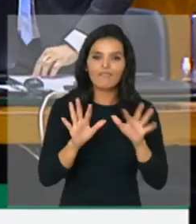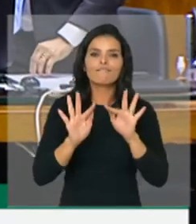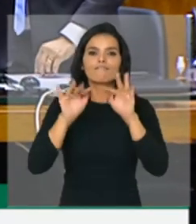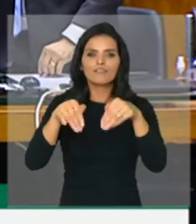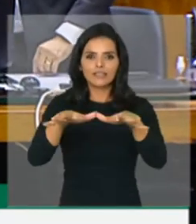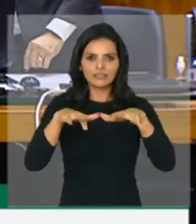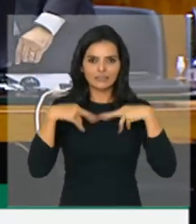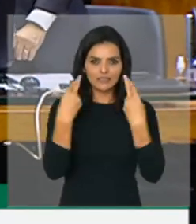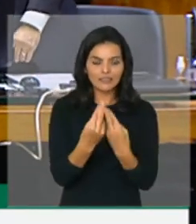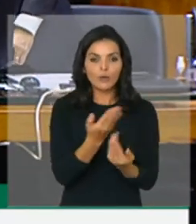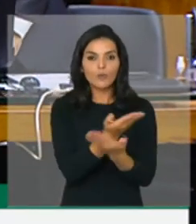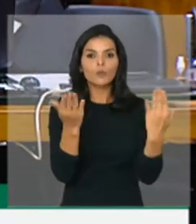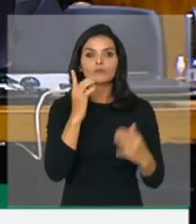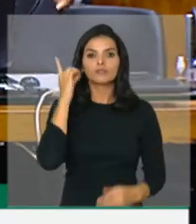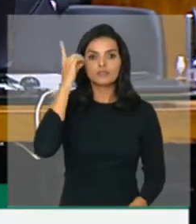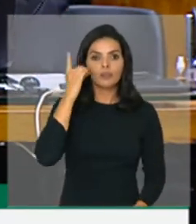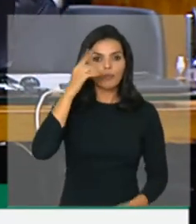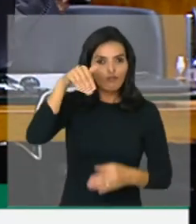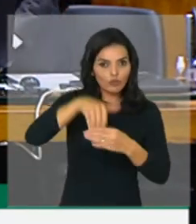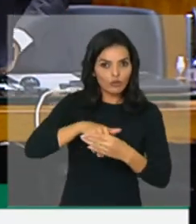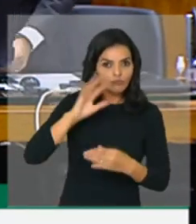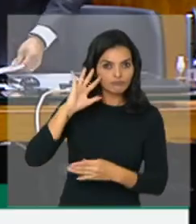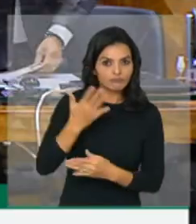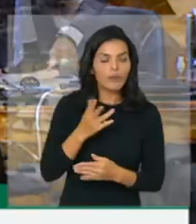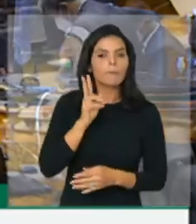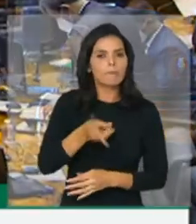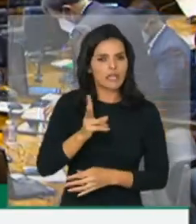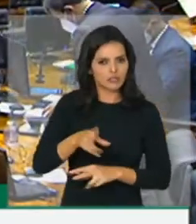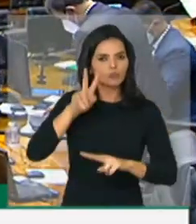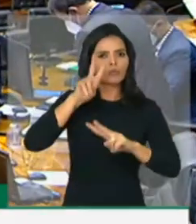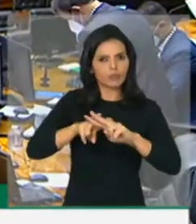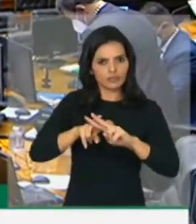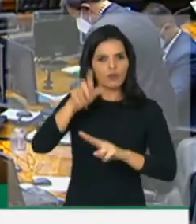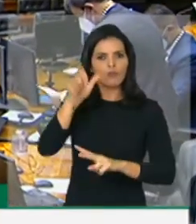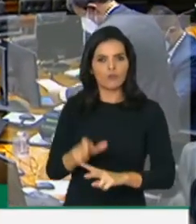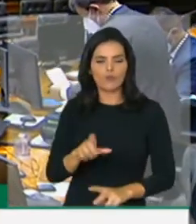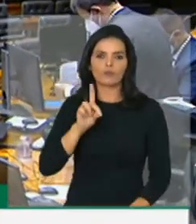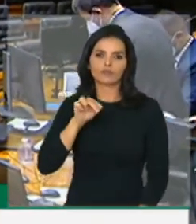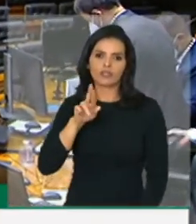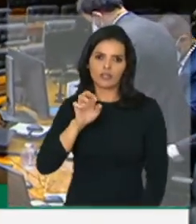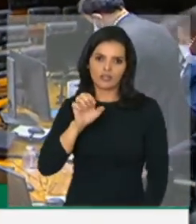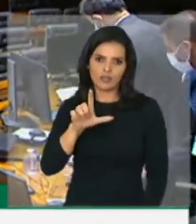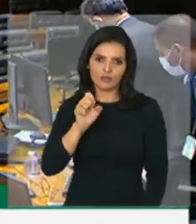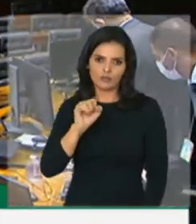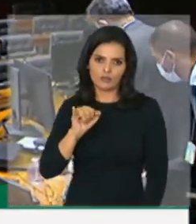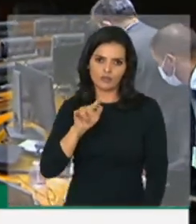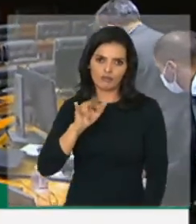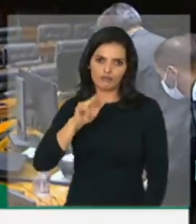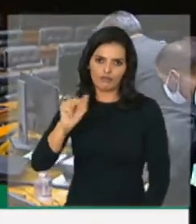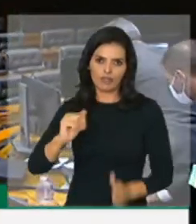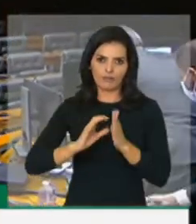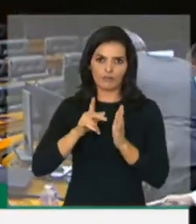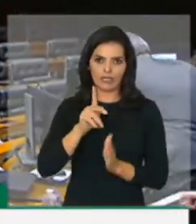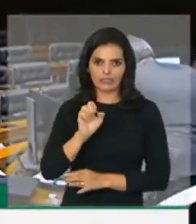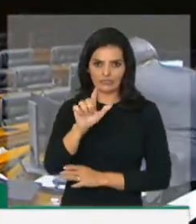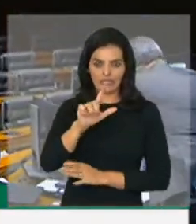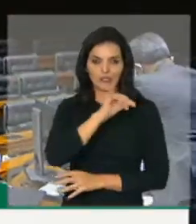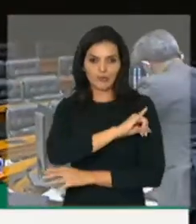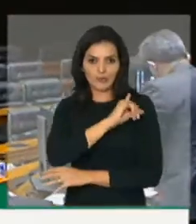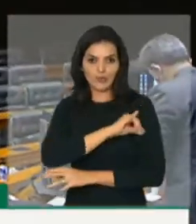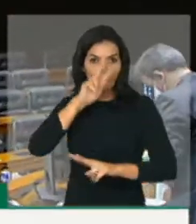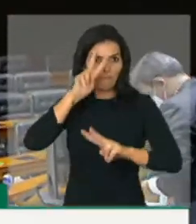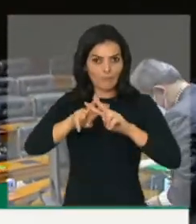esta sessão em que os deputados decidiram, portanto, pela manutenção da prisão do deputado Daniel Silveira, do PSL do Rio de Janeiro. Essa